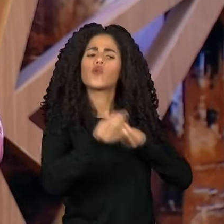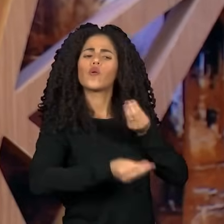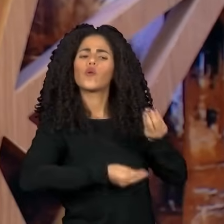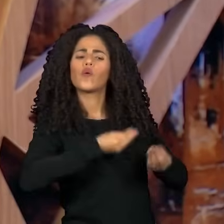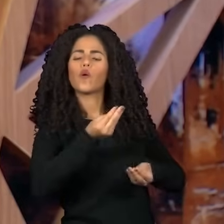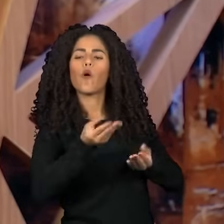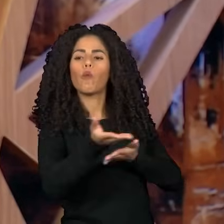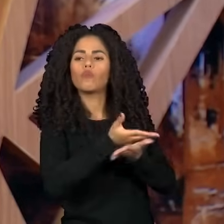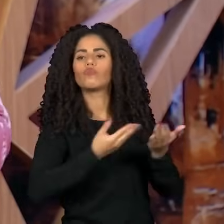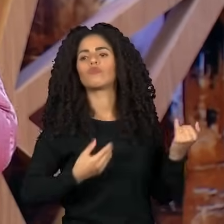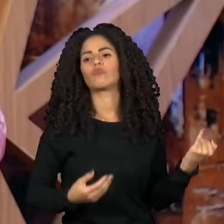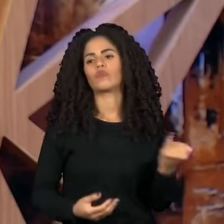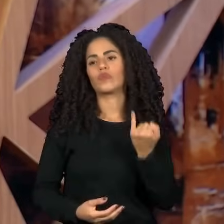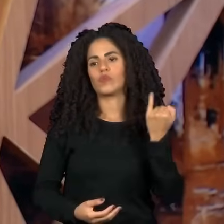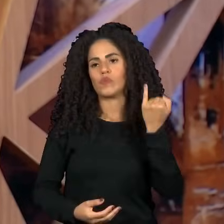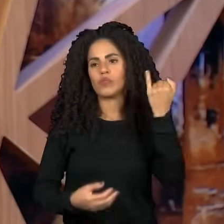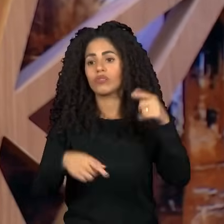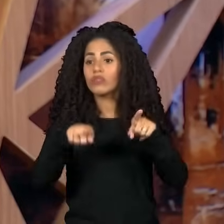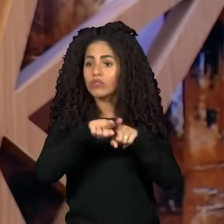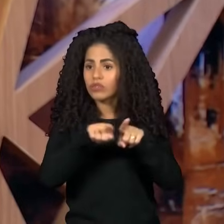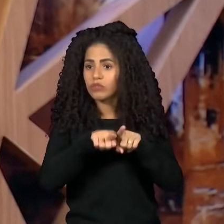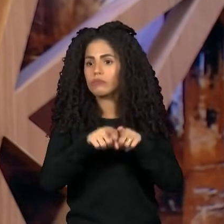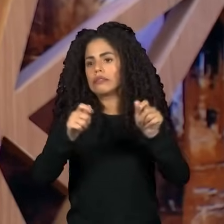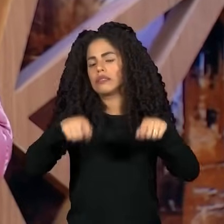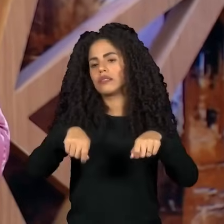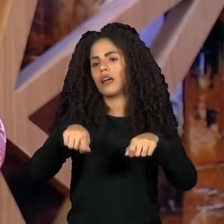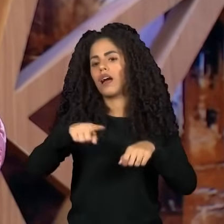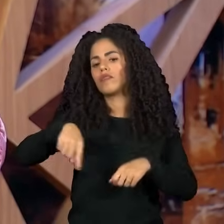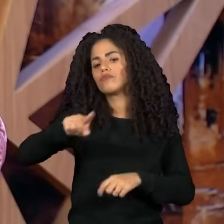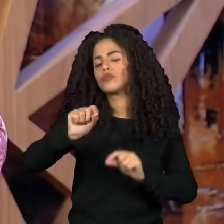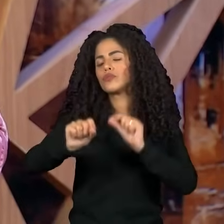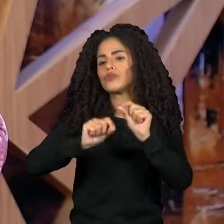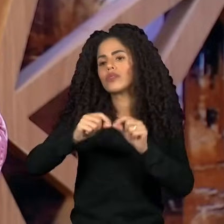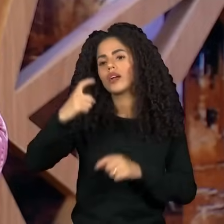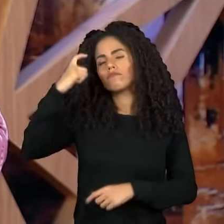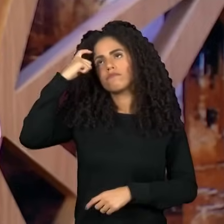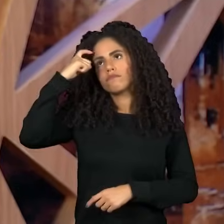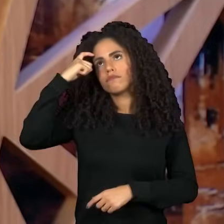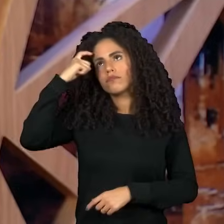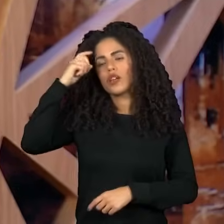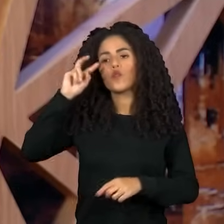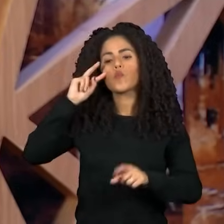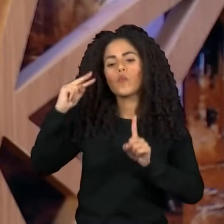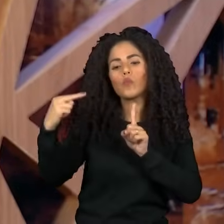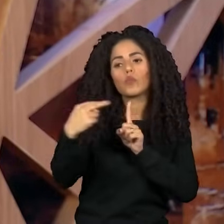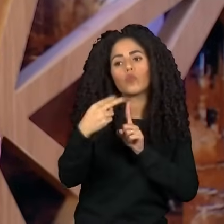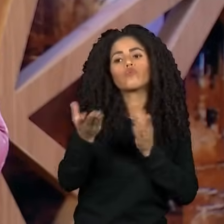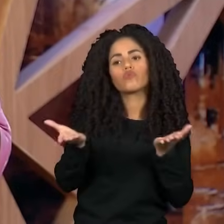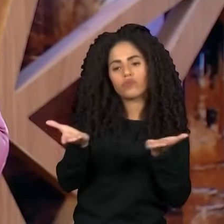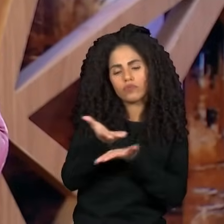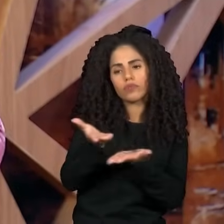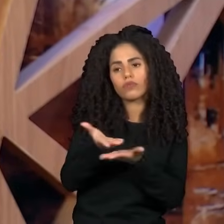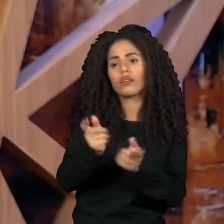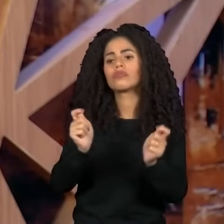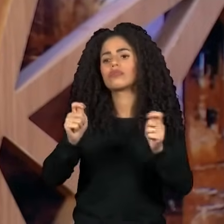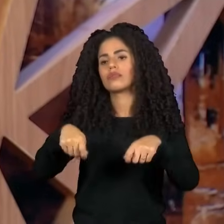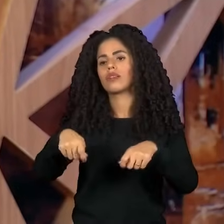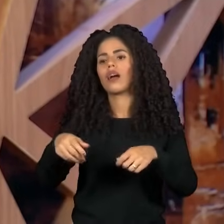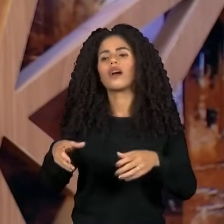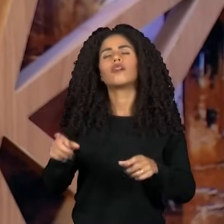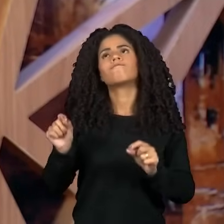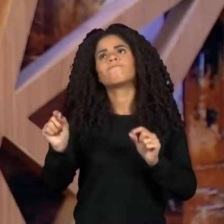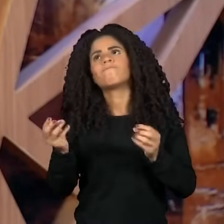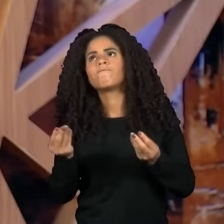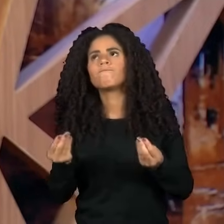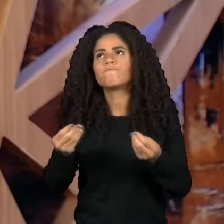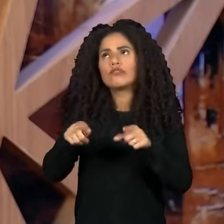partilha ela é importante, inclusive ela também traz que isso tem uma perspectiva comunitária e essa perspectiva